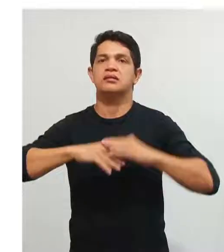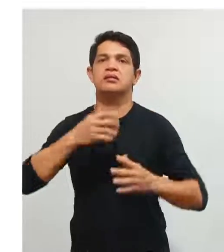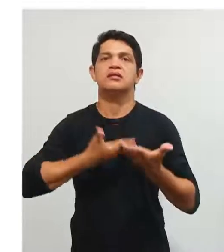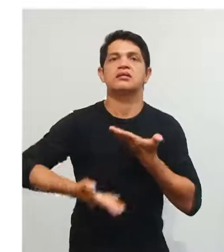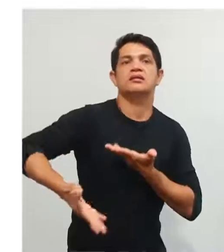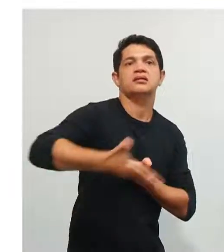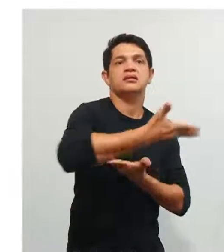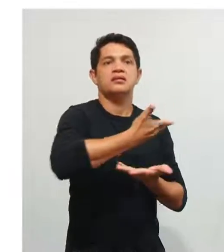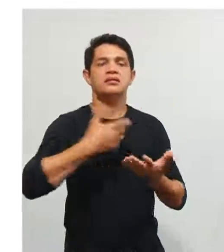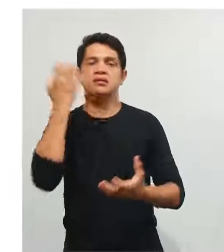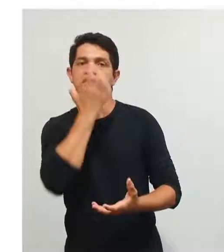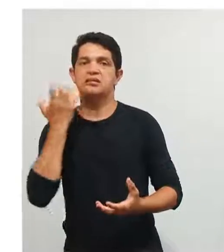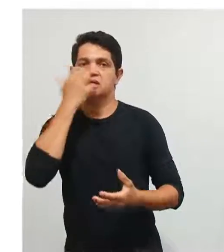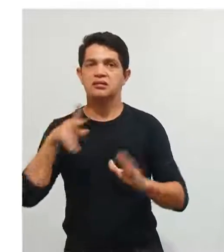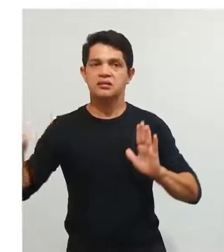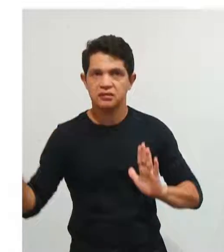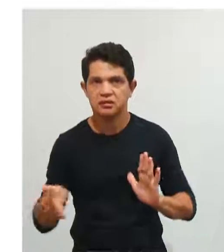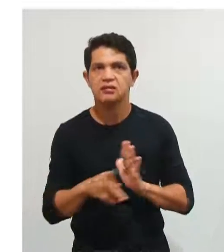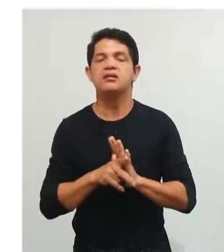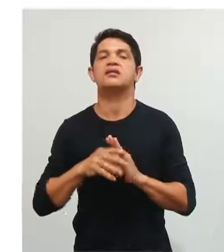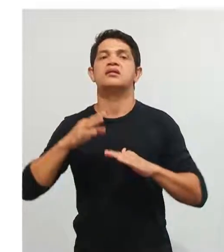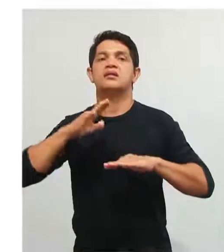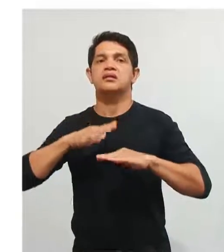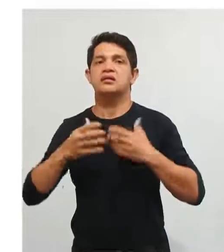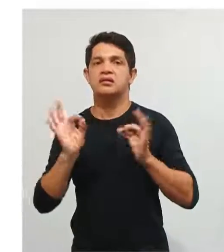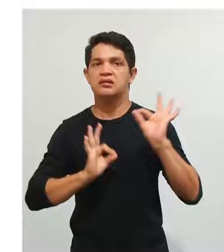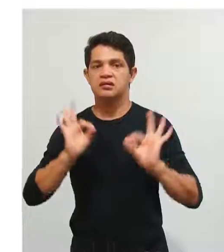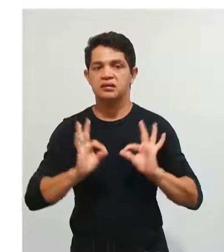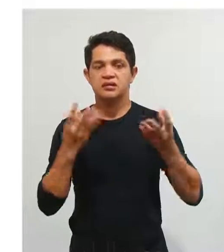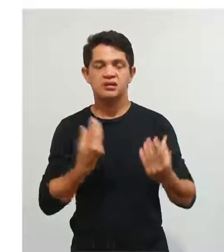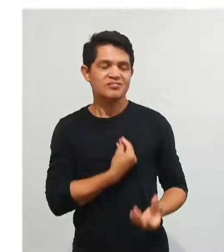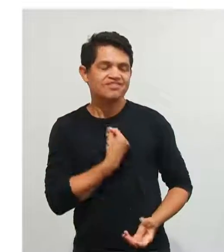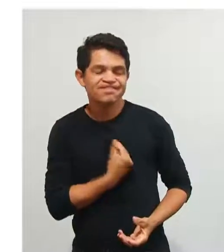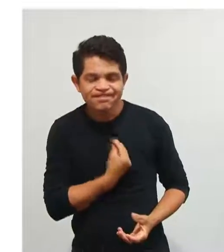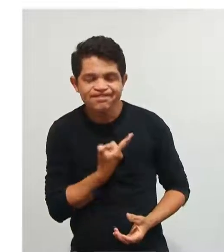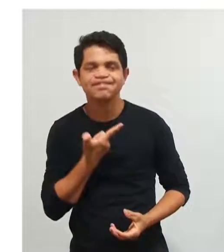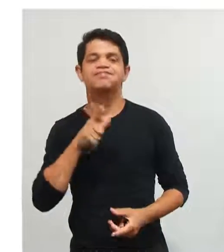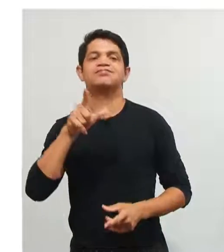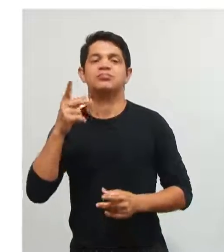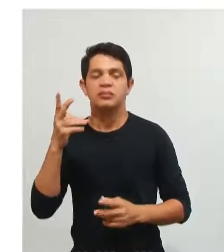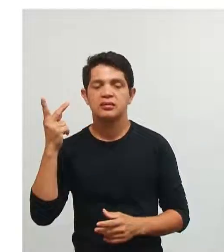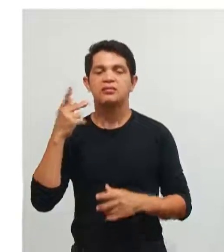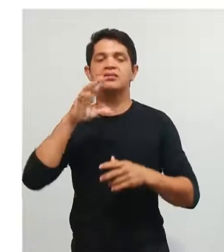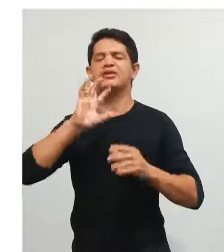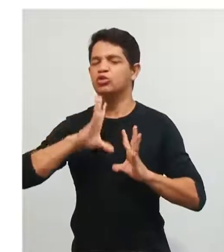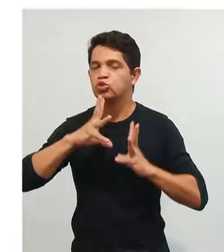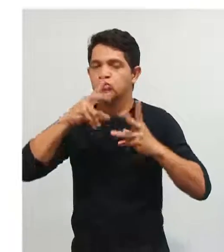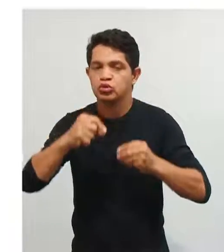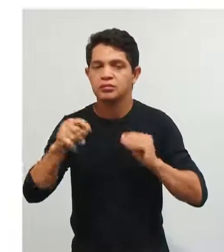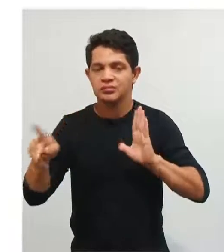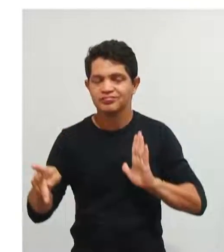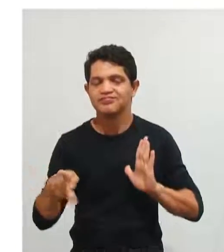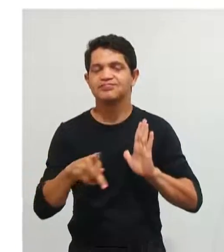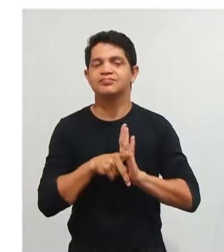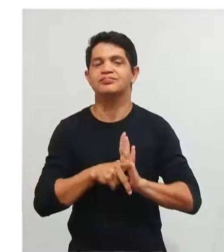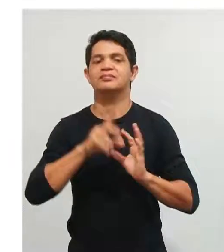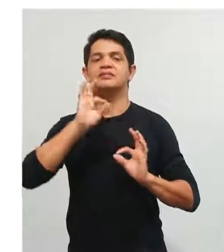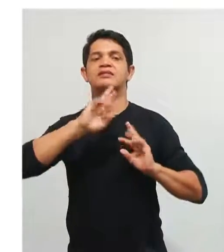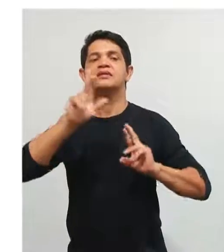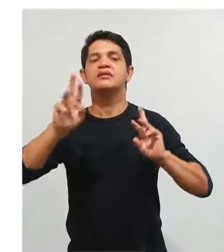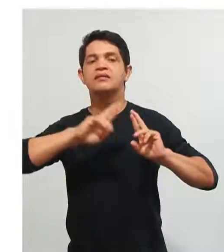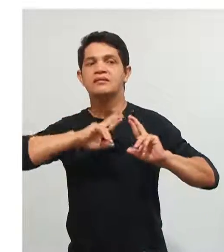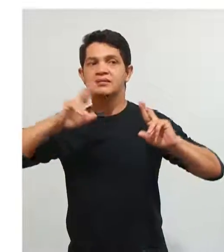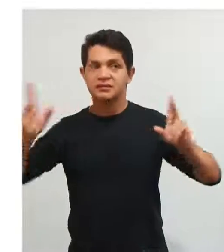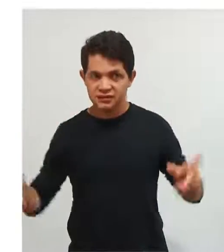melodia simples, sem ornamentos, na qual existia a voz principal e a segunda voz entoando uma